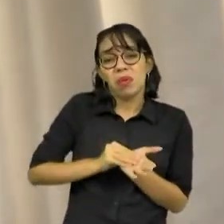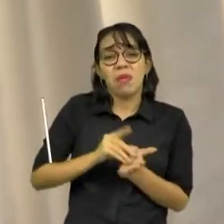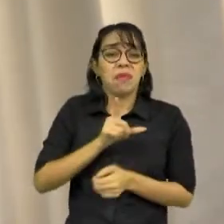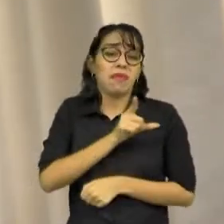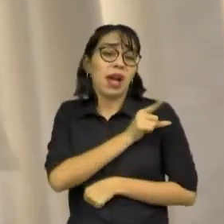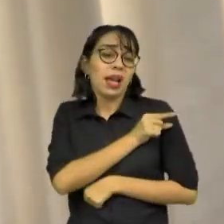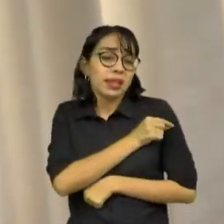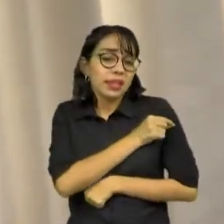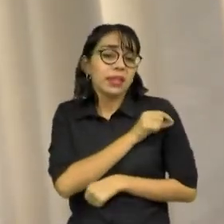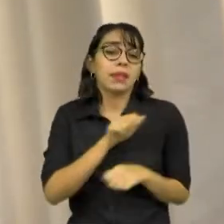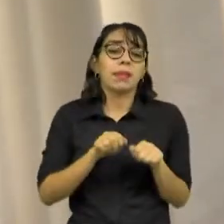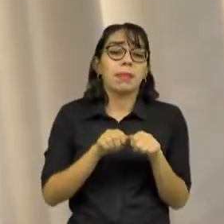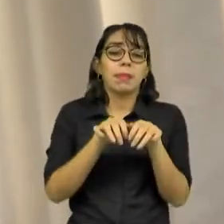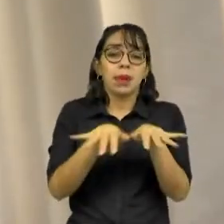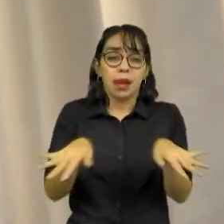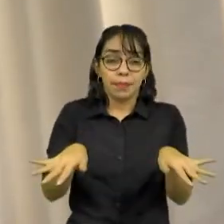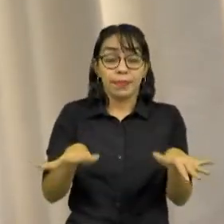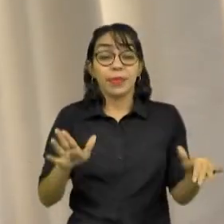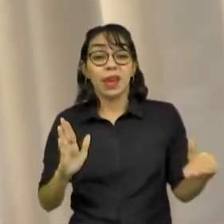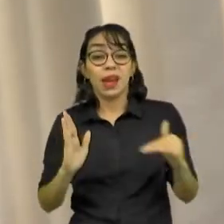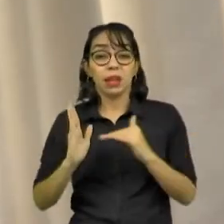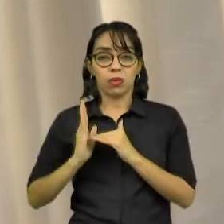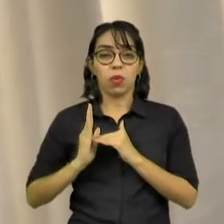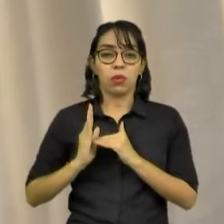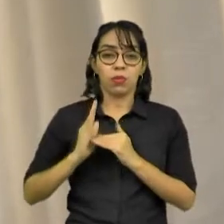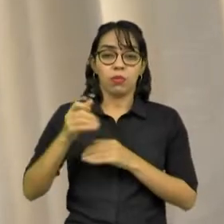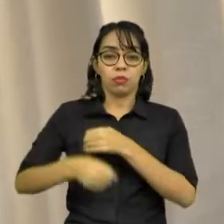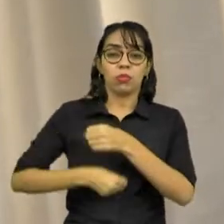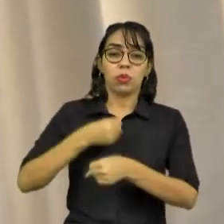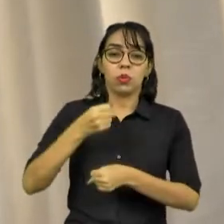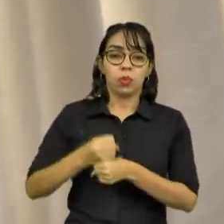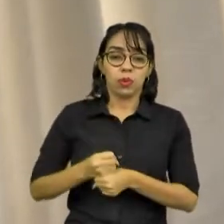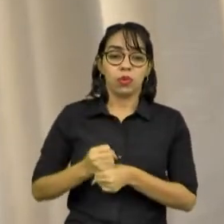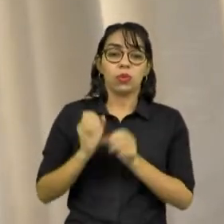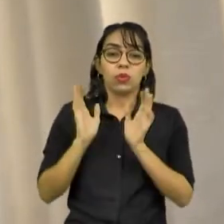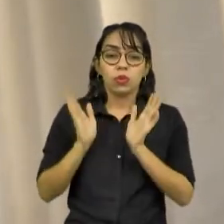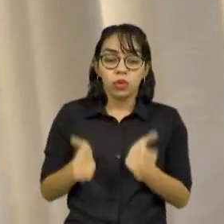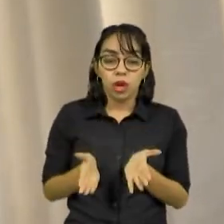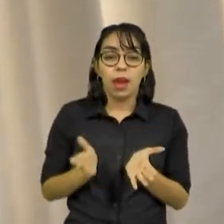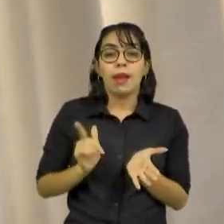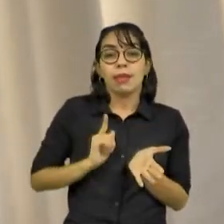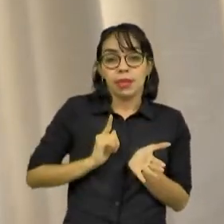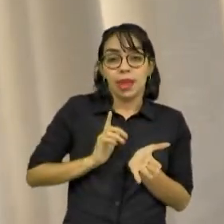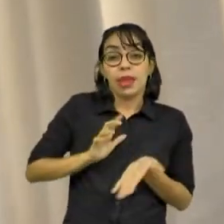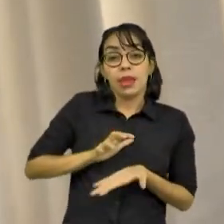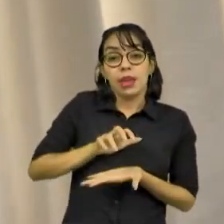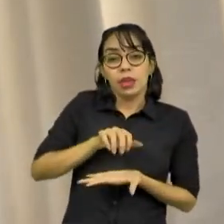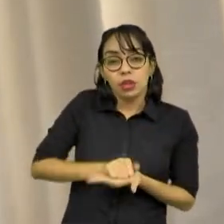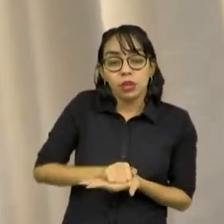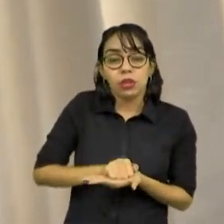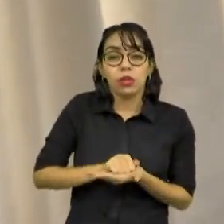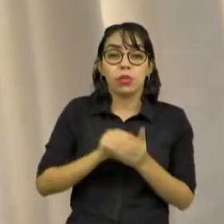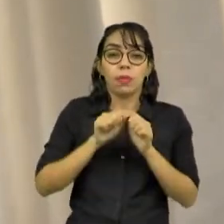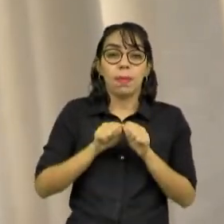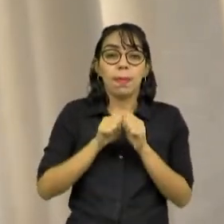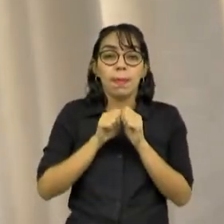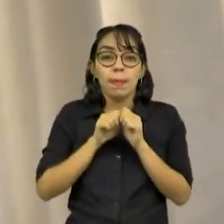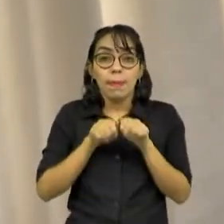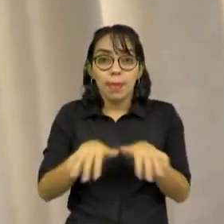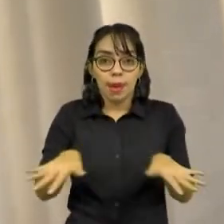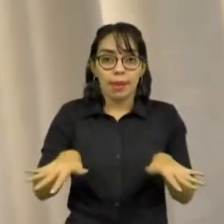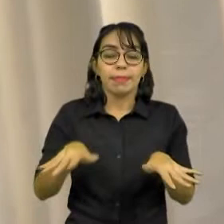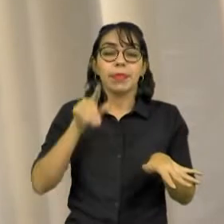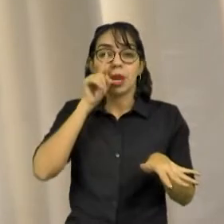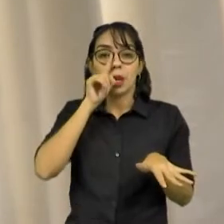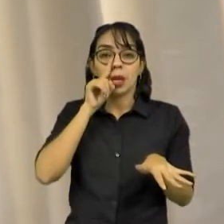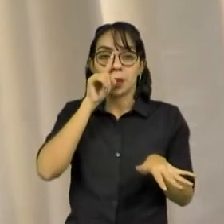até agora, em 2022, com casos de sarampo, então continuamos em surtos de sarampo no nosso